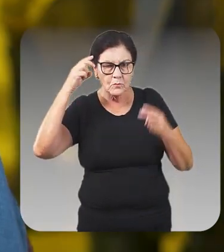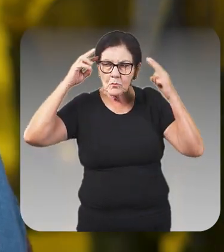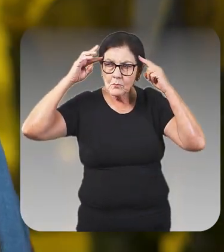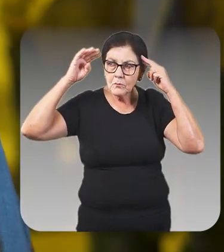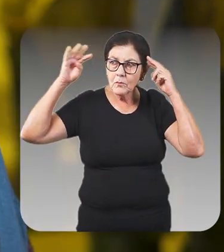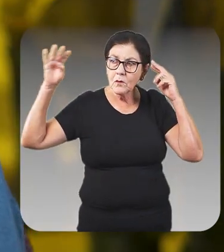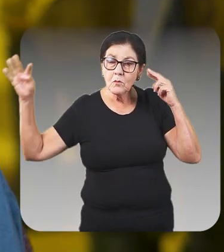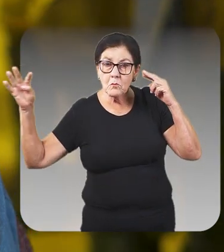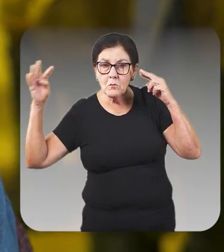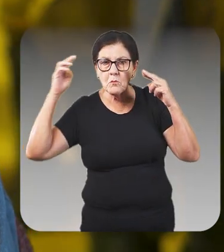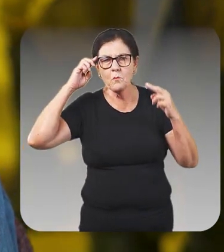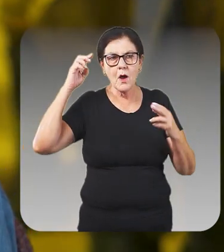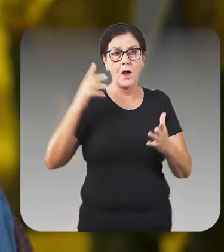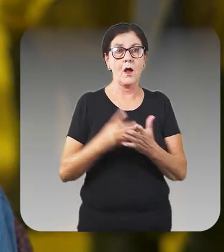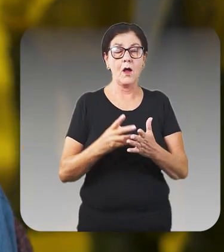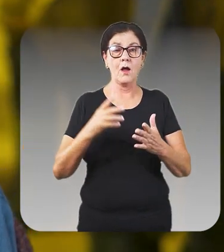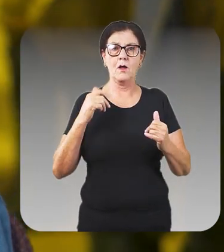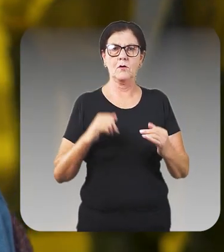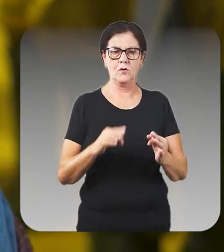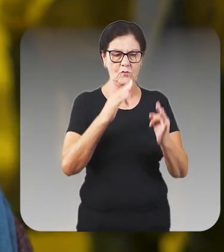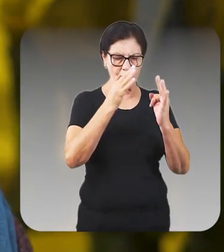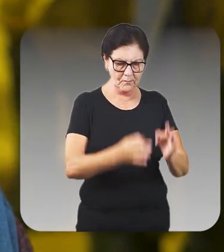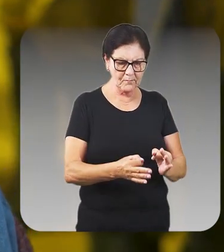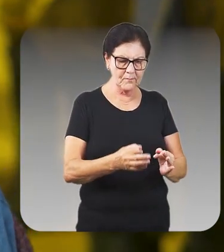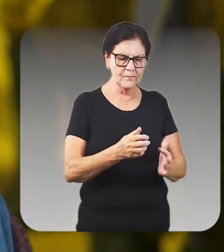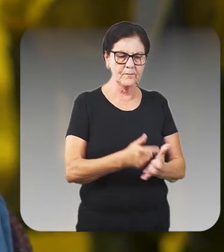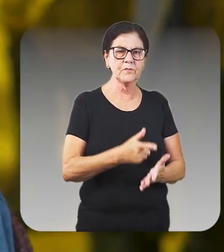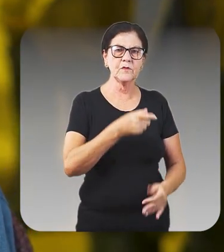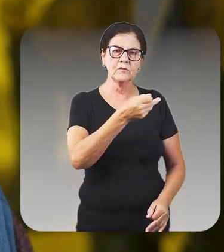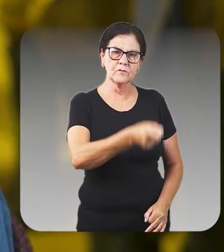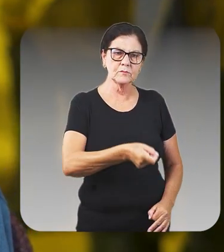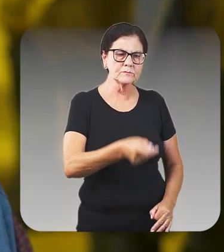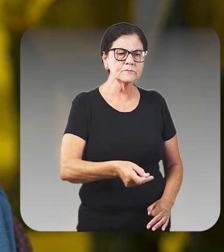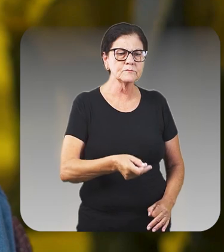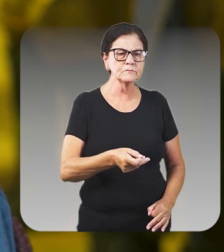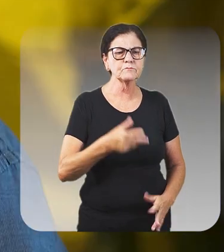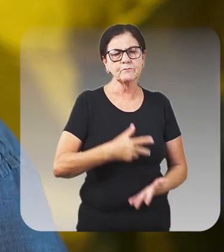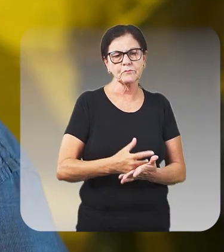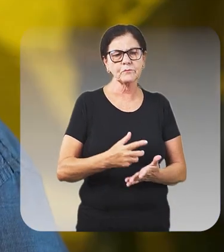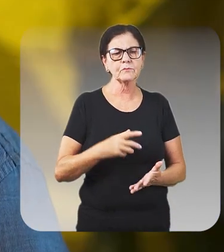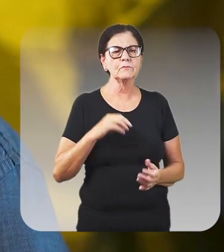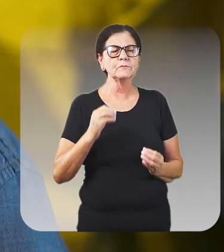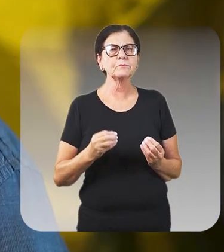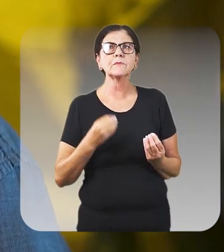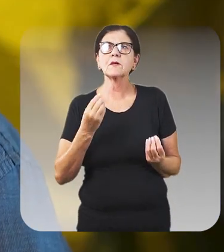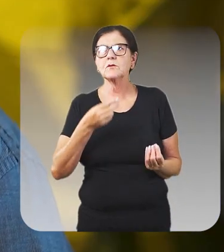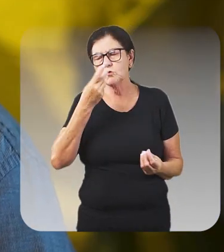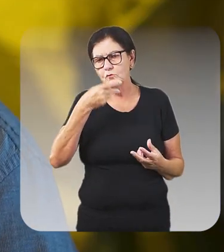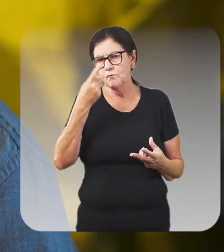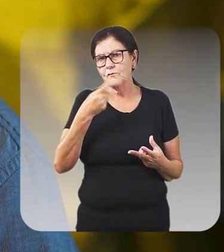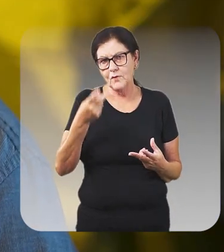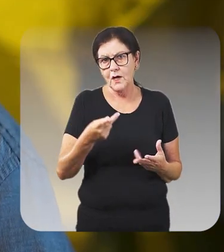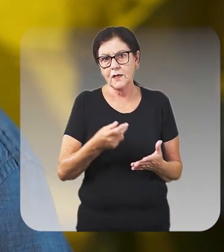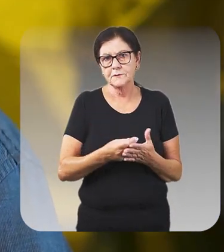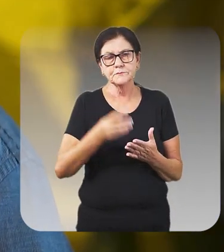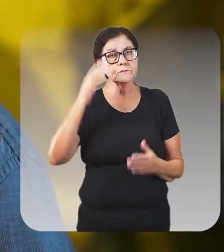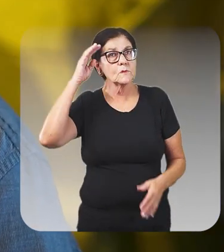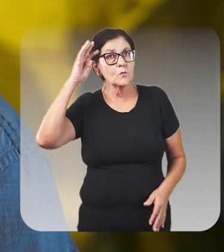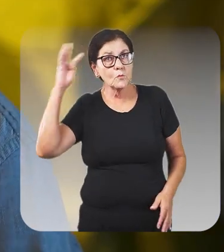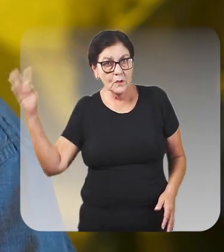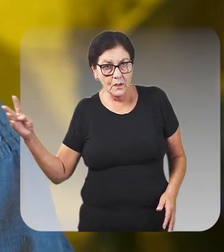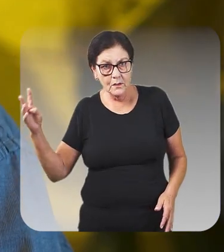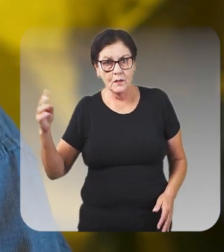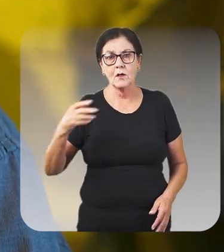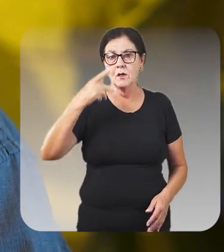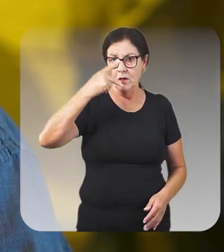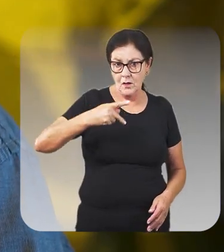está muito ligado à formação profissional, intelectual deles. Então, quando você fala em pensamento